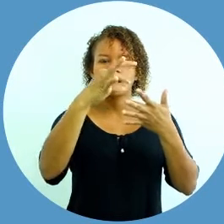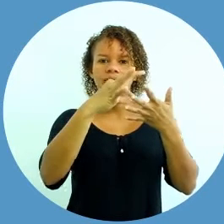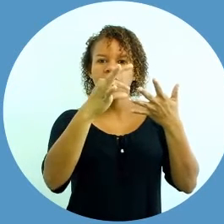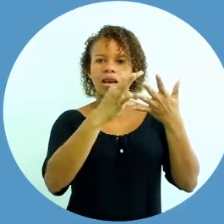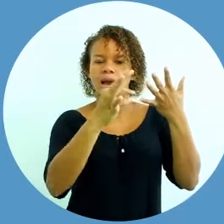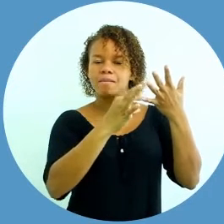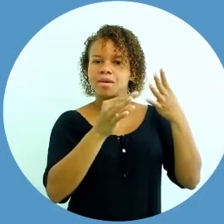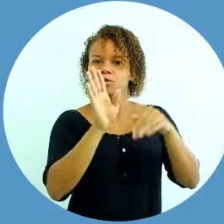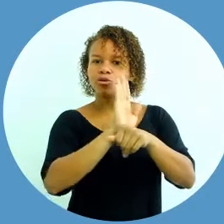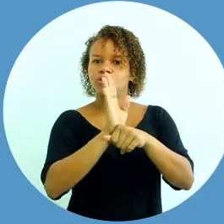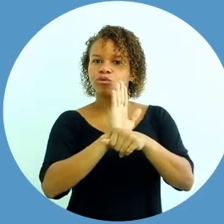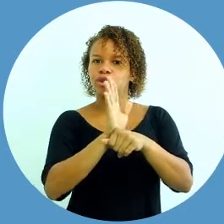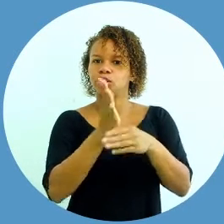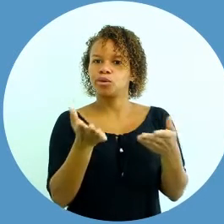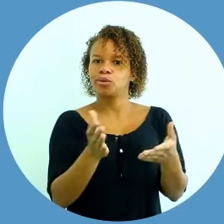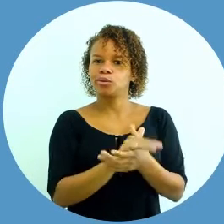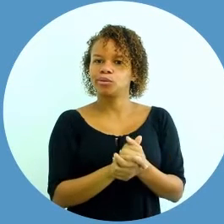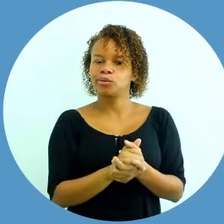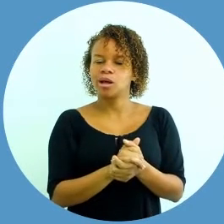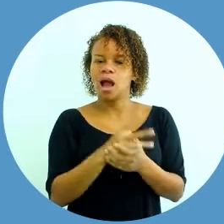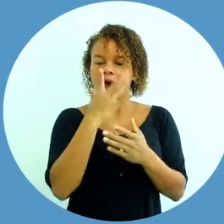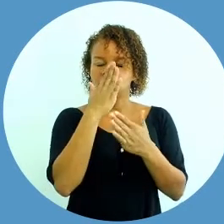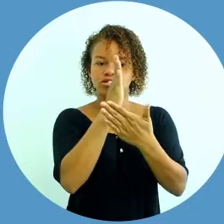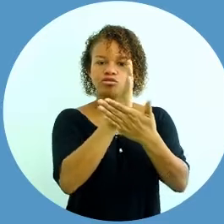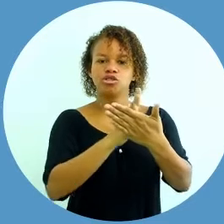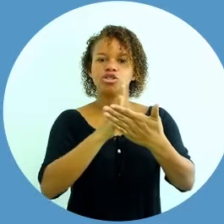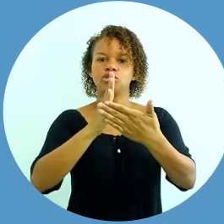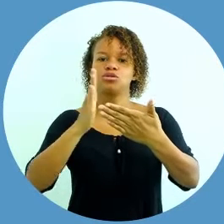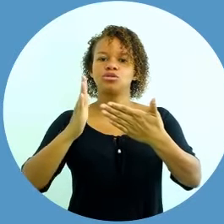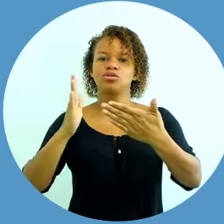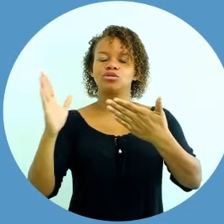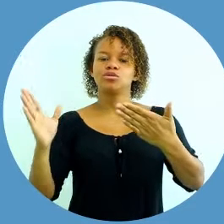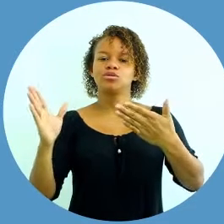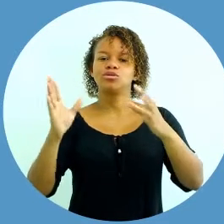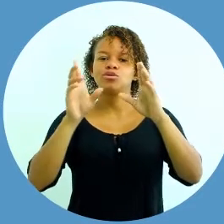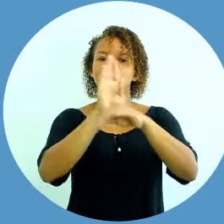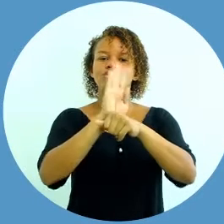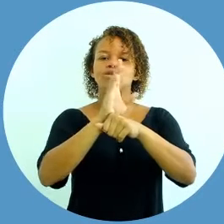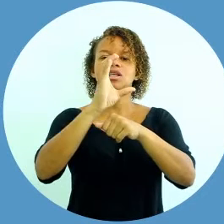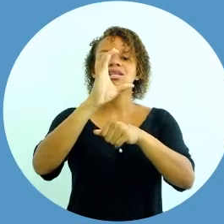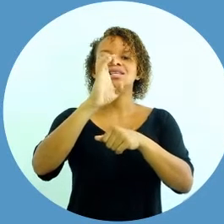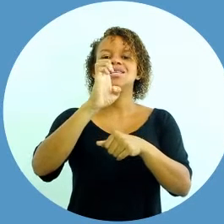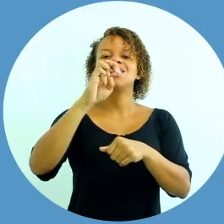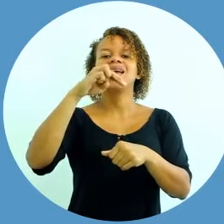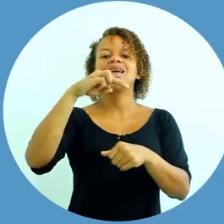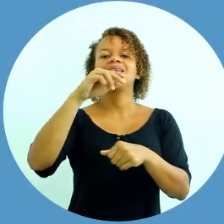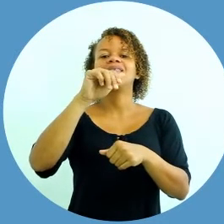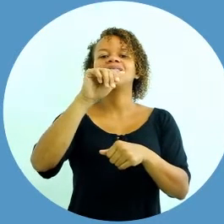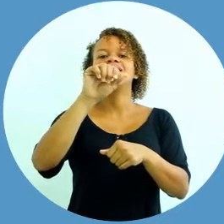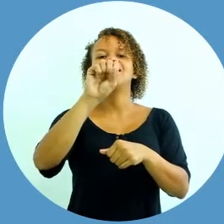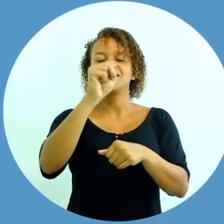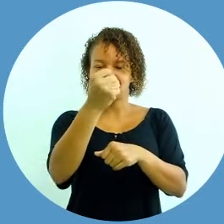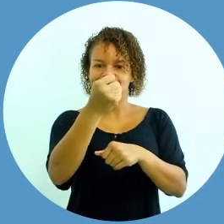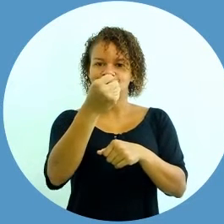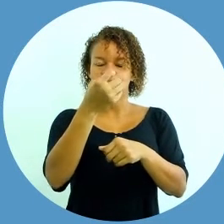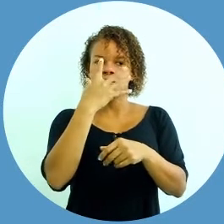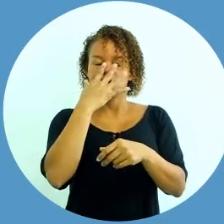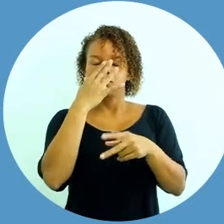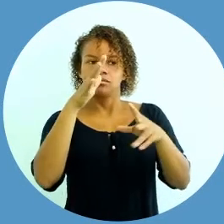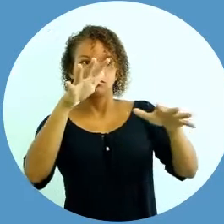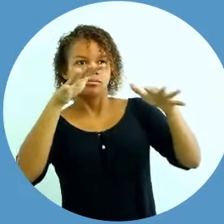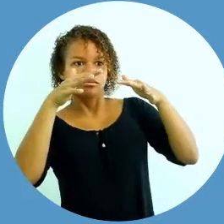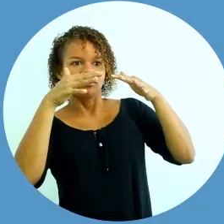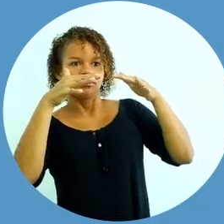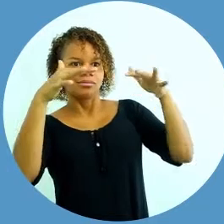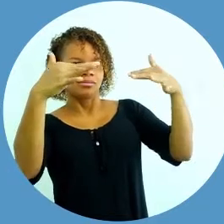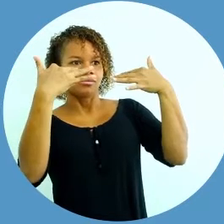do vídeo. Possui uma linguagem própria, dividindo o vídeo em cenas. Tem por objetivo comunicar textualmente